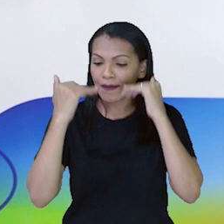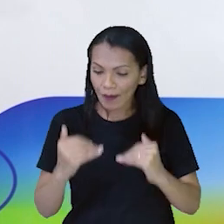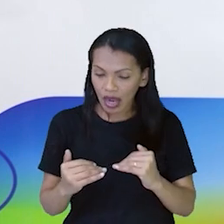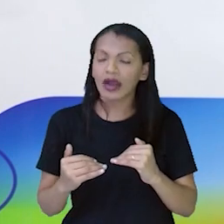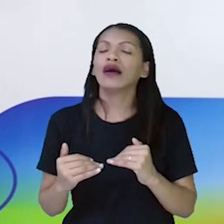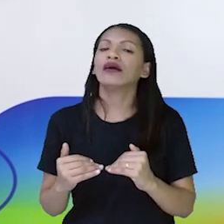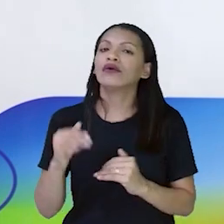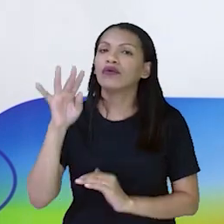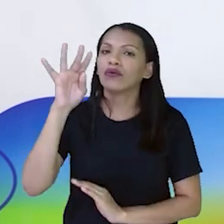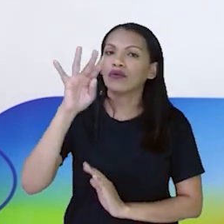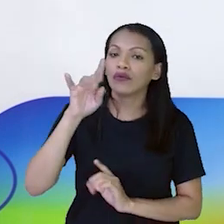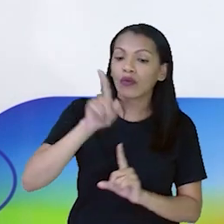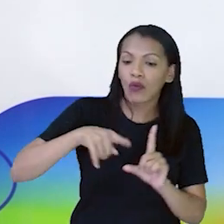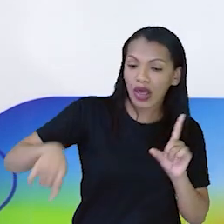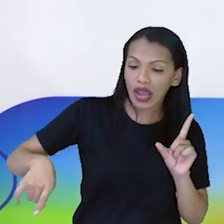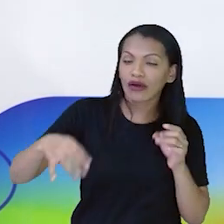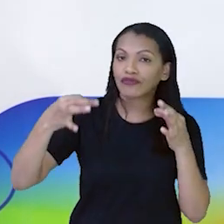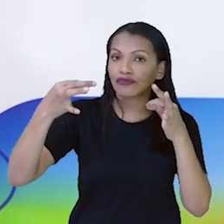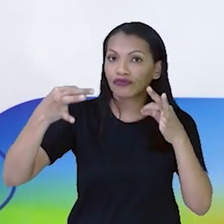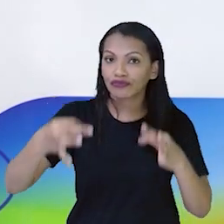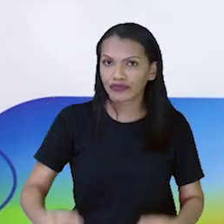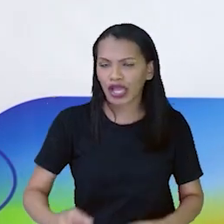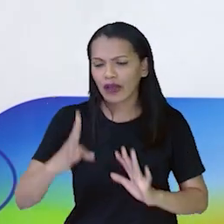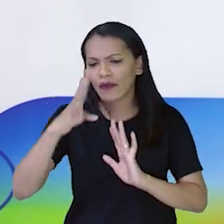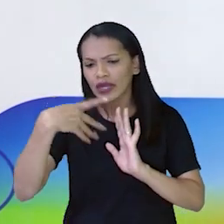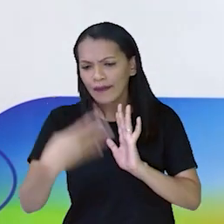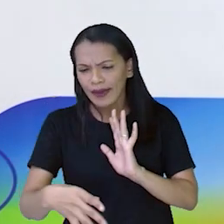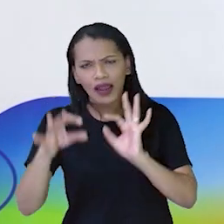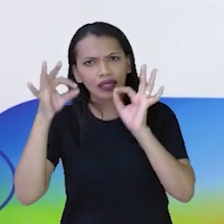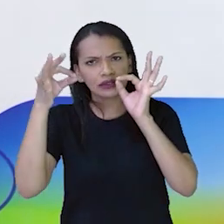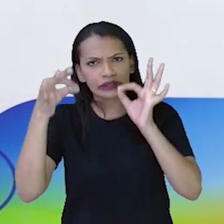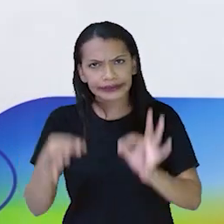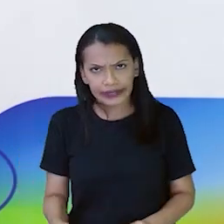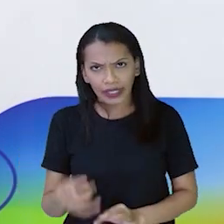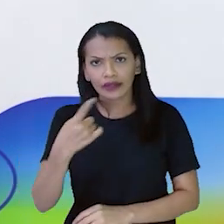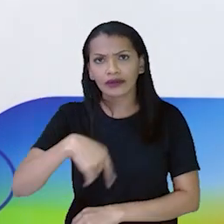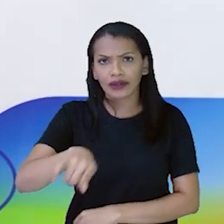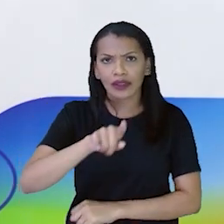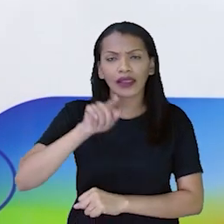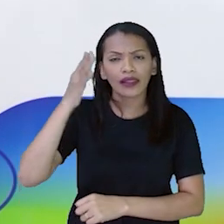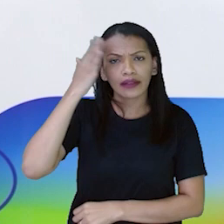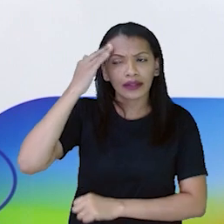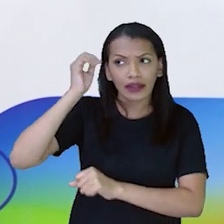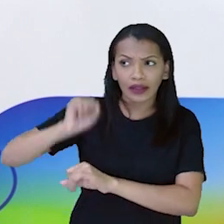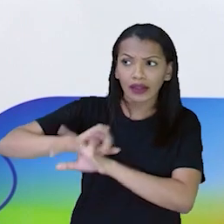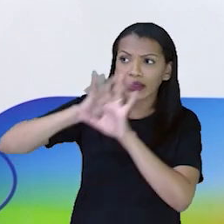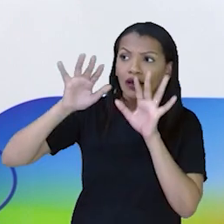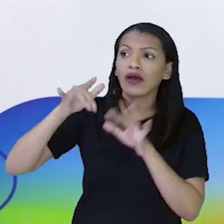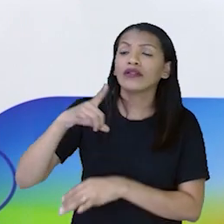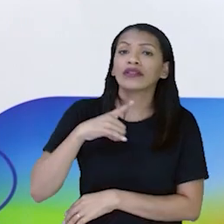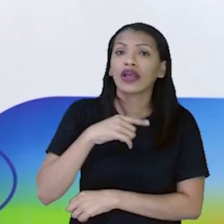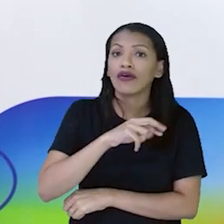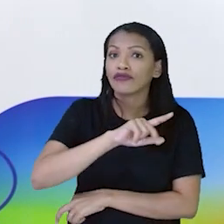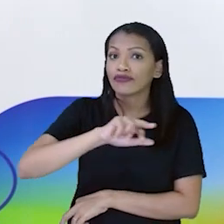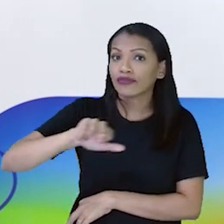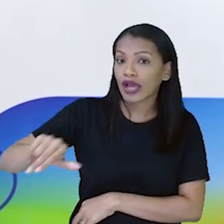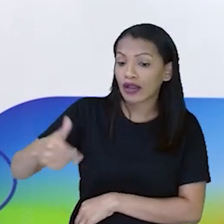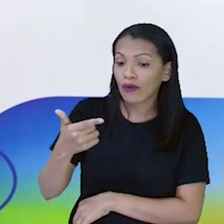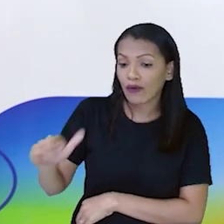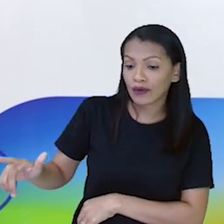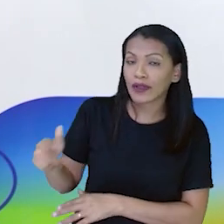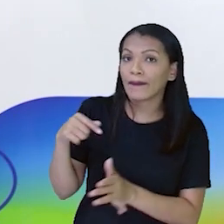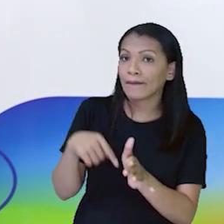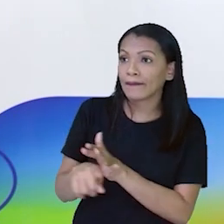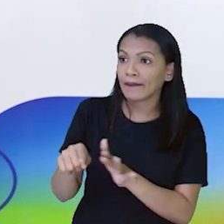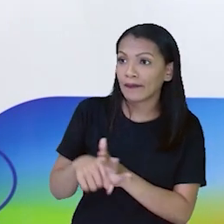preencherem com a formação correta, de uma forma que dê certo. Olha, eu tinha várias outras perguntas aqui para fazer para vocês. Olha, tá vendo,